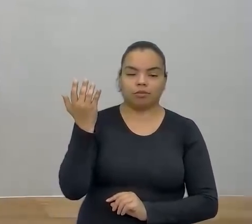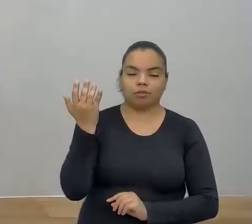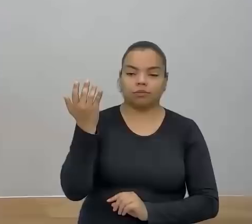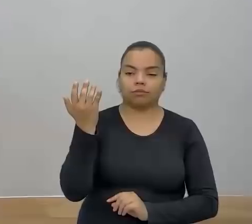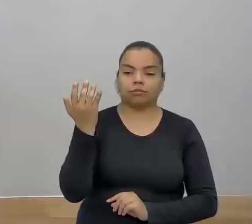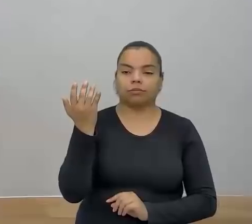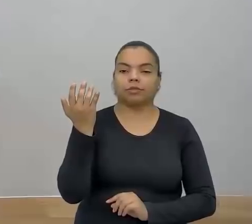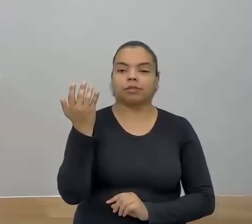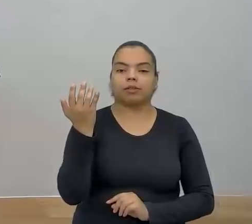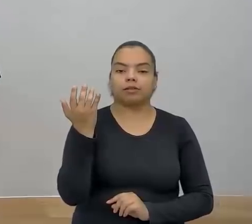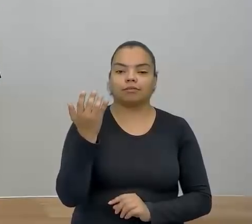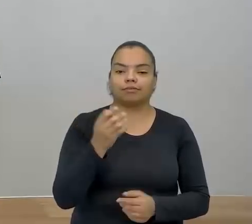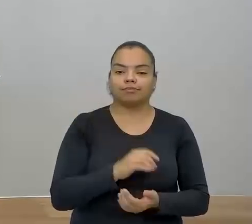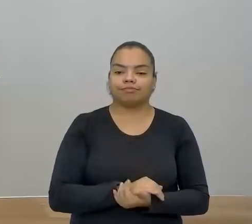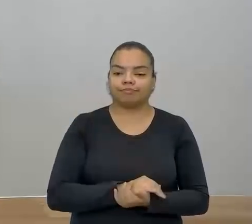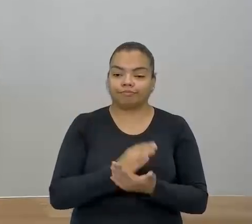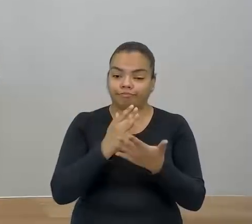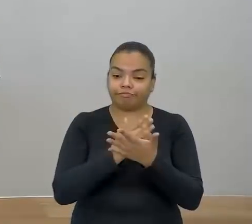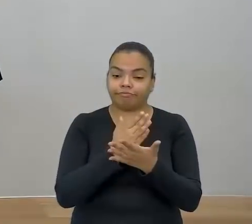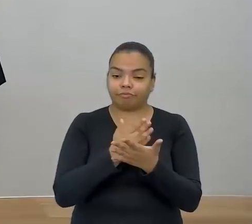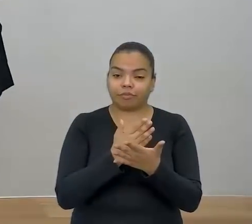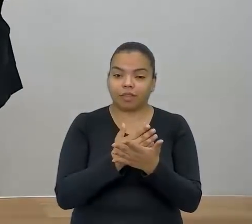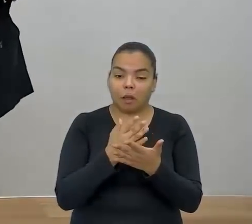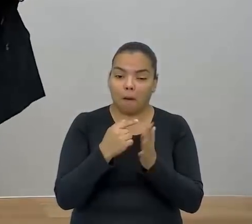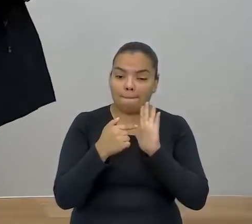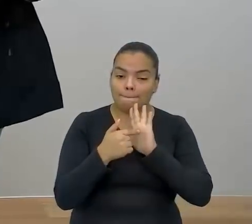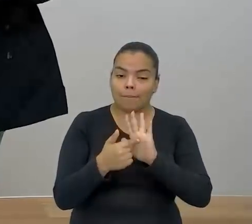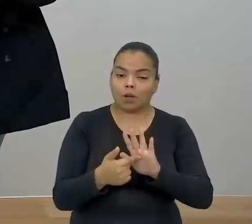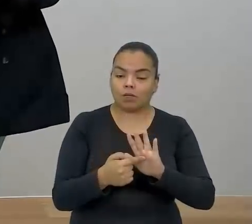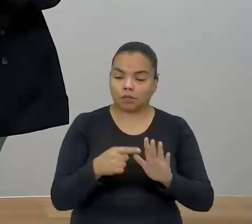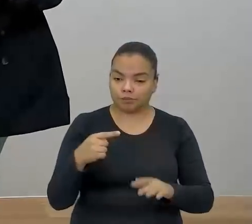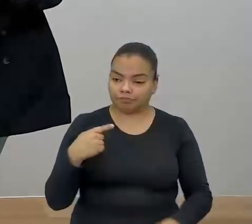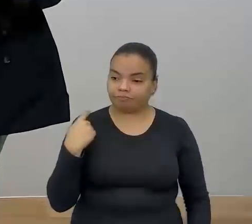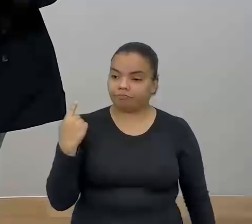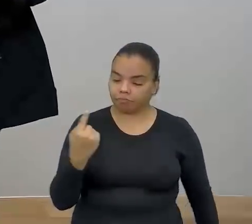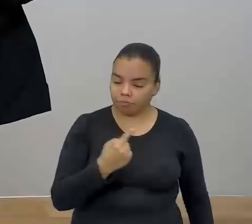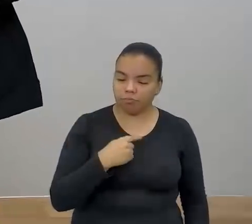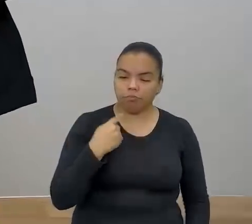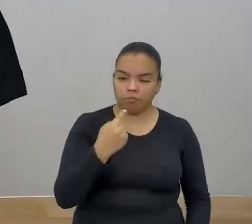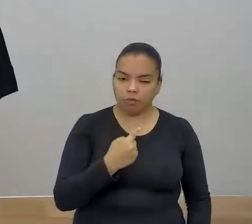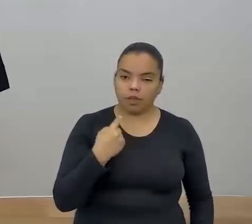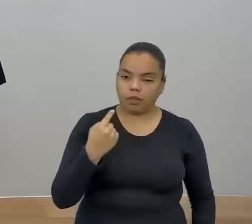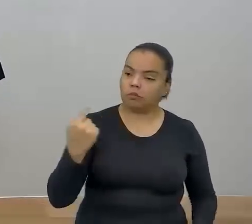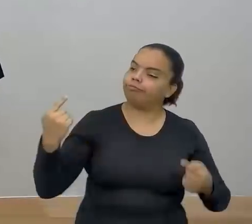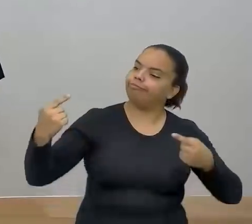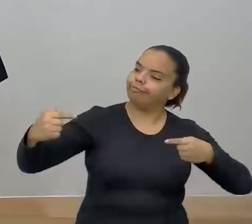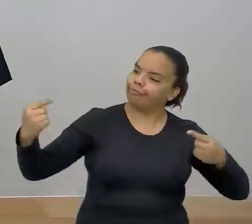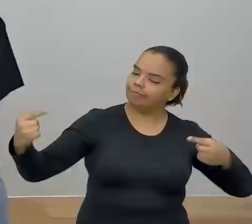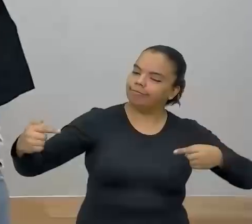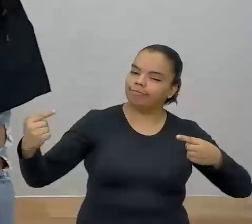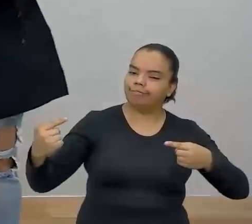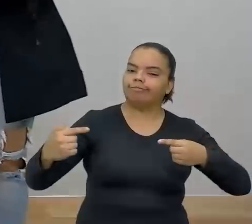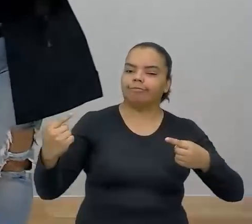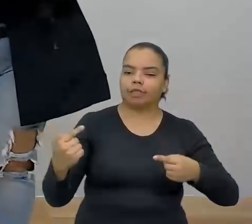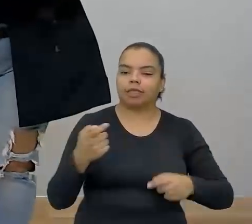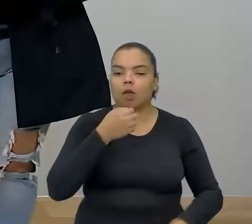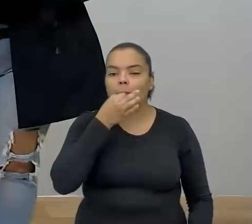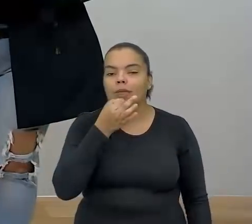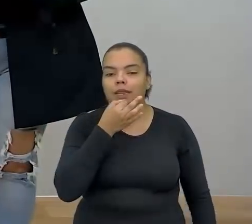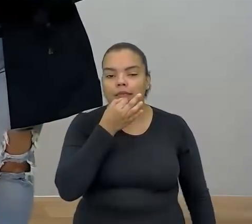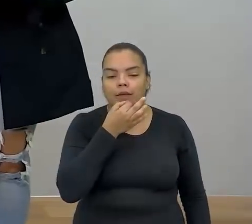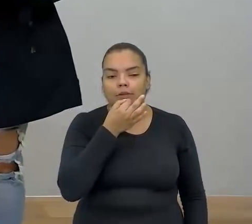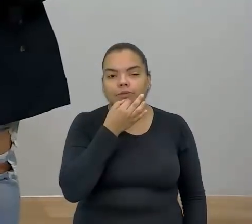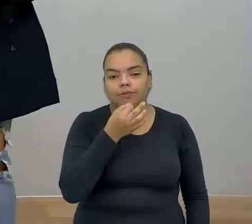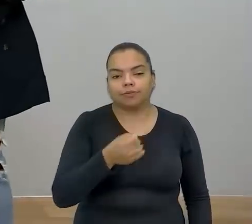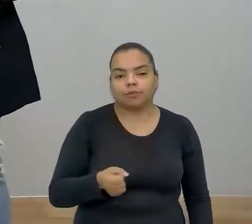traz que coloca a gente em perspectivas tão Contrárias. Contrárias. Aqui está